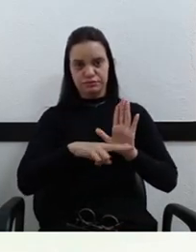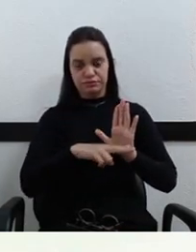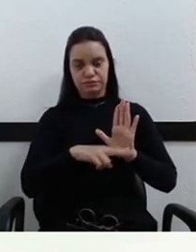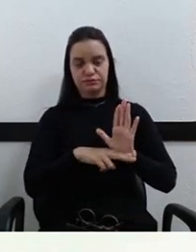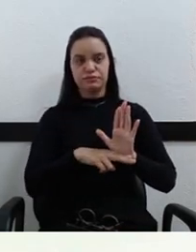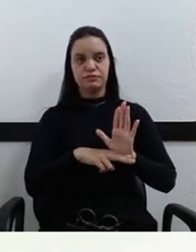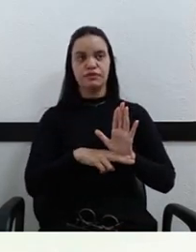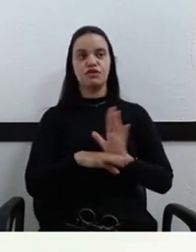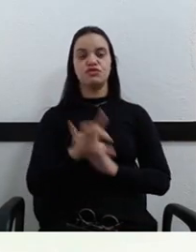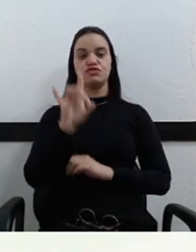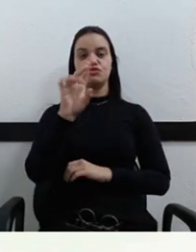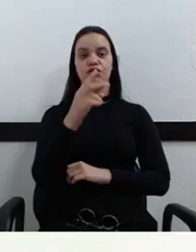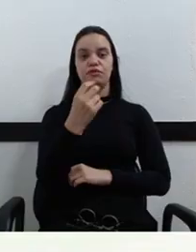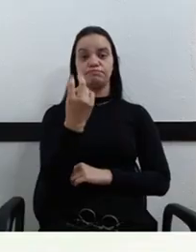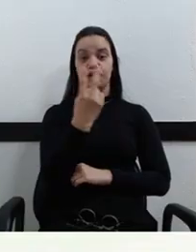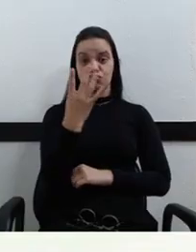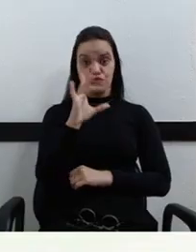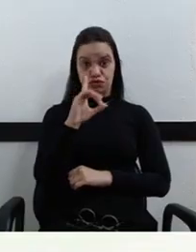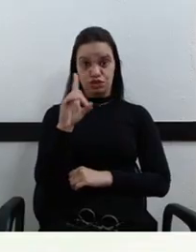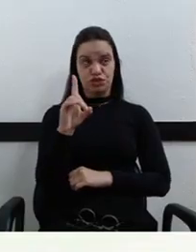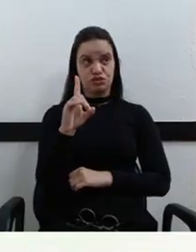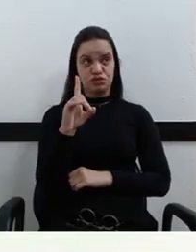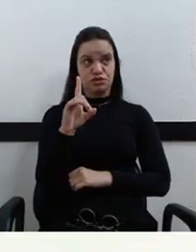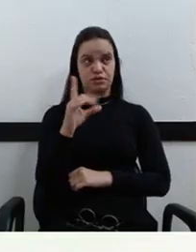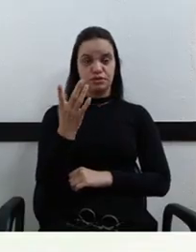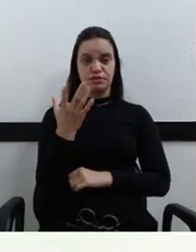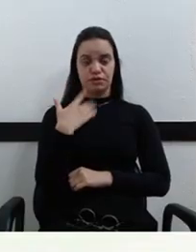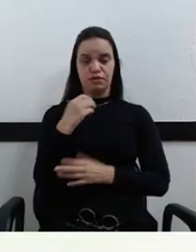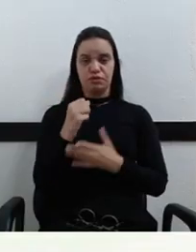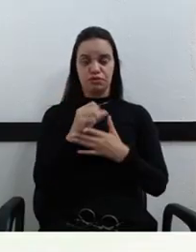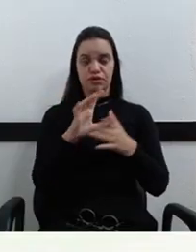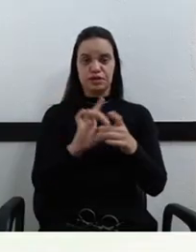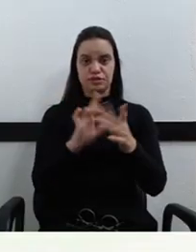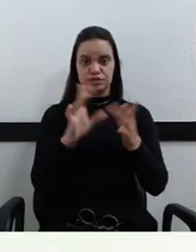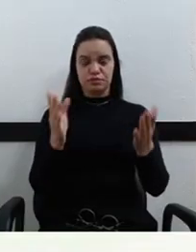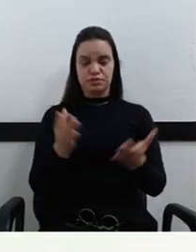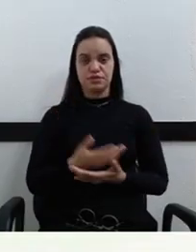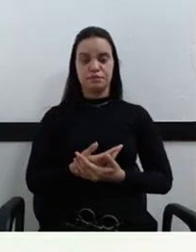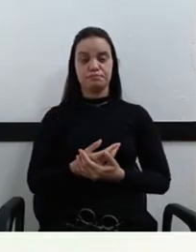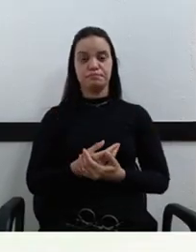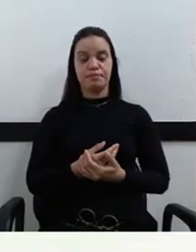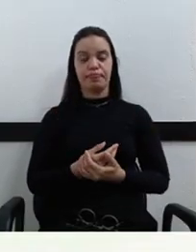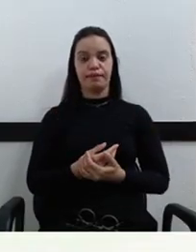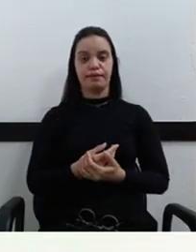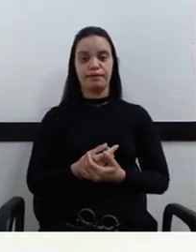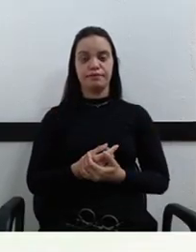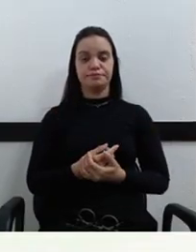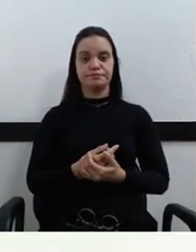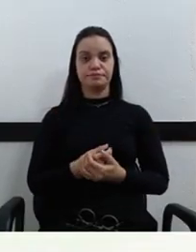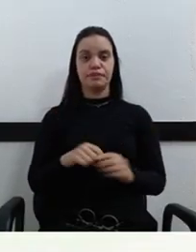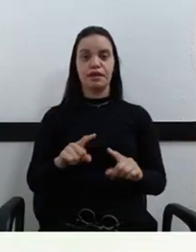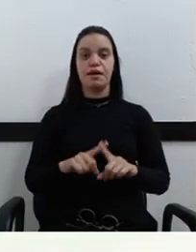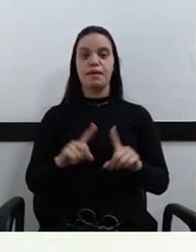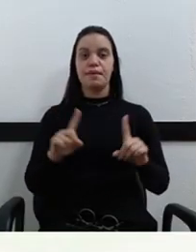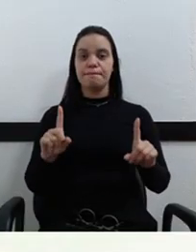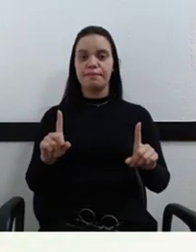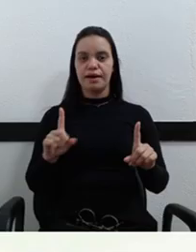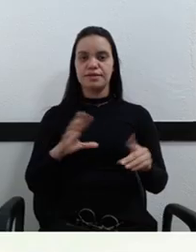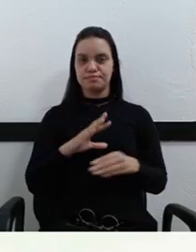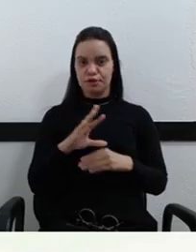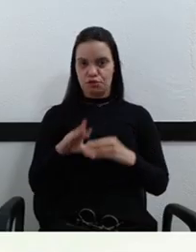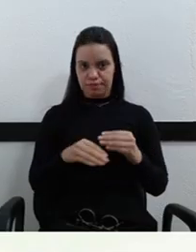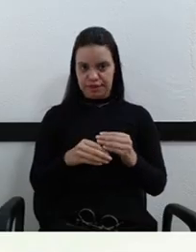somente nessas duas datas. Por isso que eu trago aqui essa disposição transitória. Mas, retomando aqui o início da tua fala,